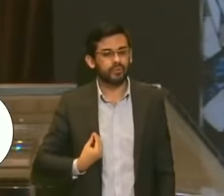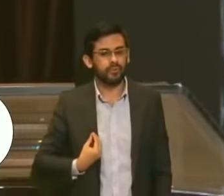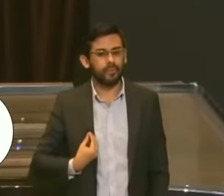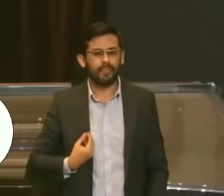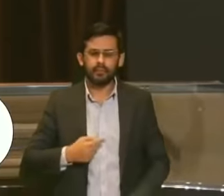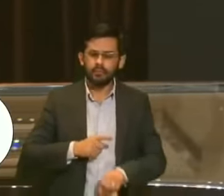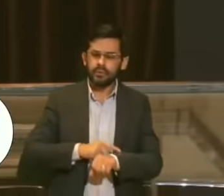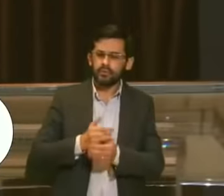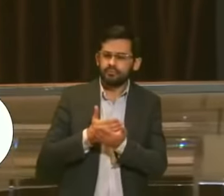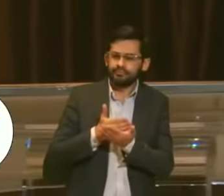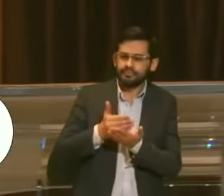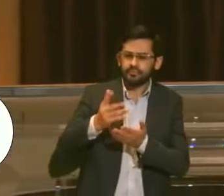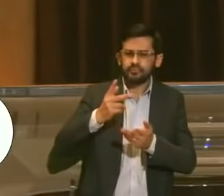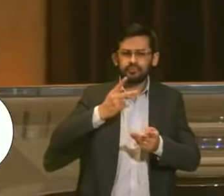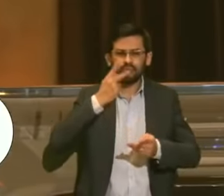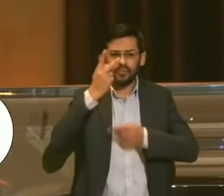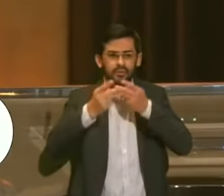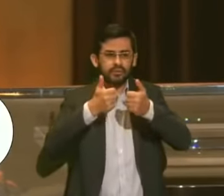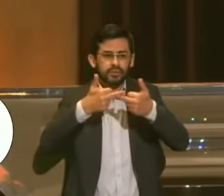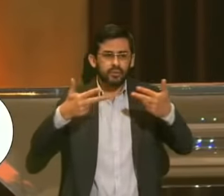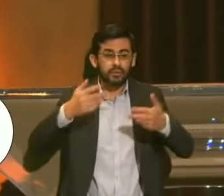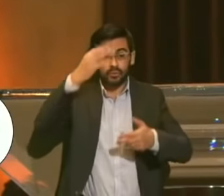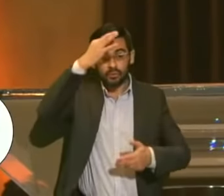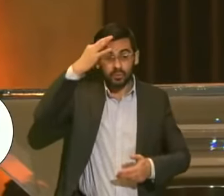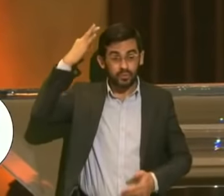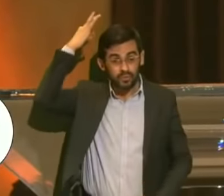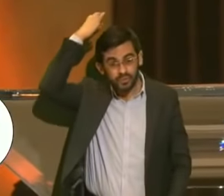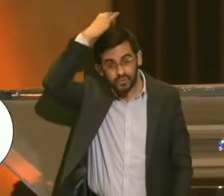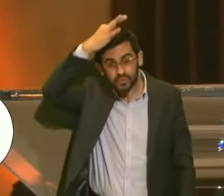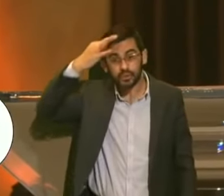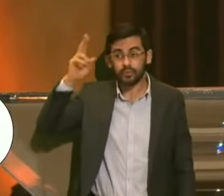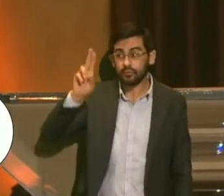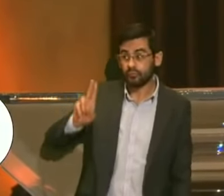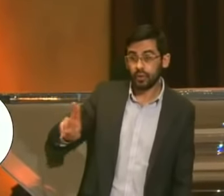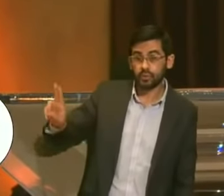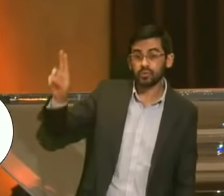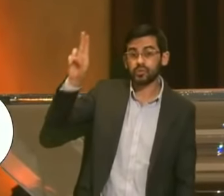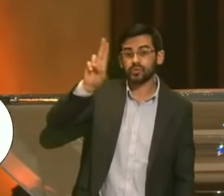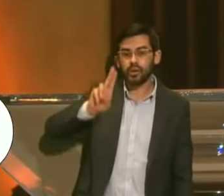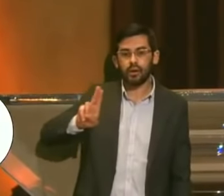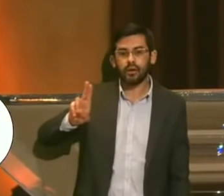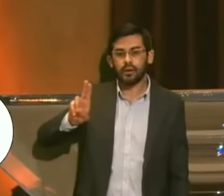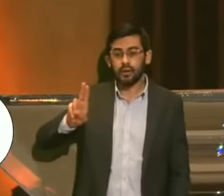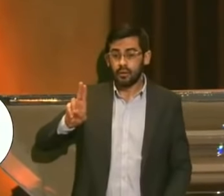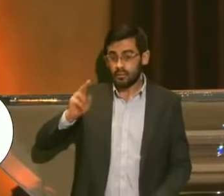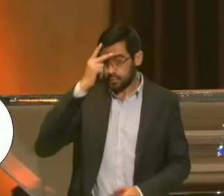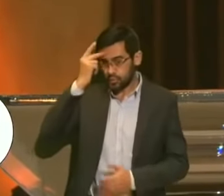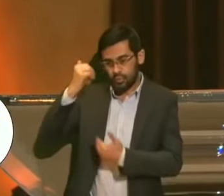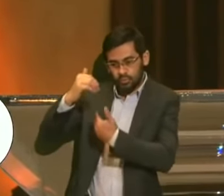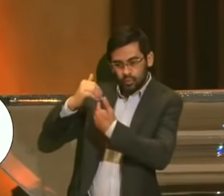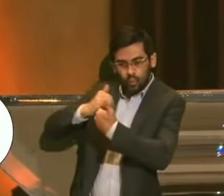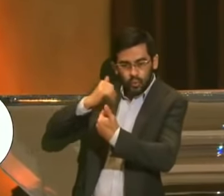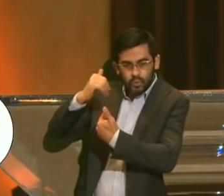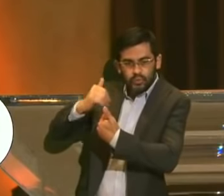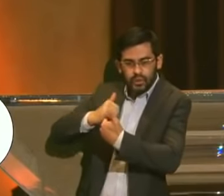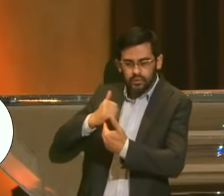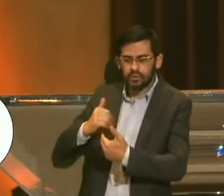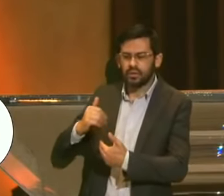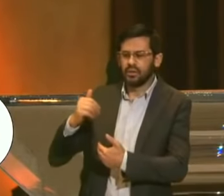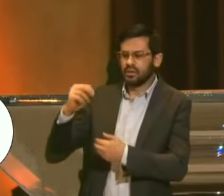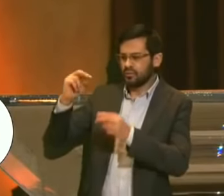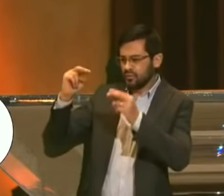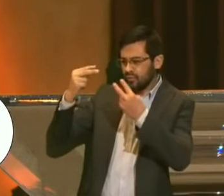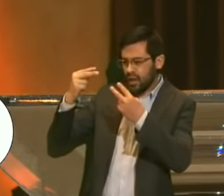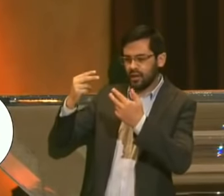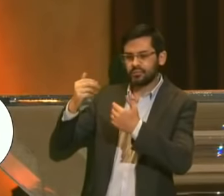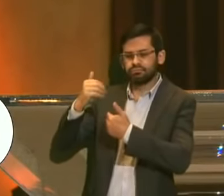a dizer dessas coisas, o Espírito Santo de Deus vai usar aquela pessoa, o nosso conselheiro, que está ouvindo aquilo